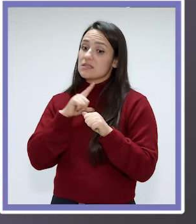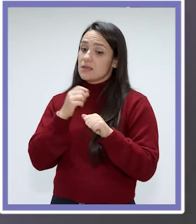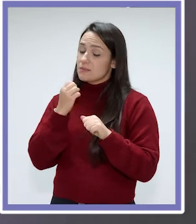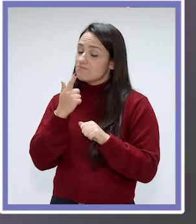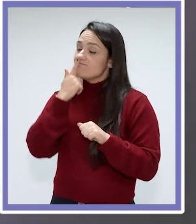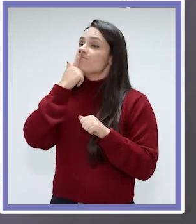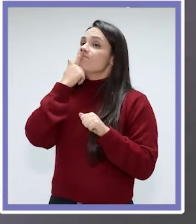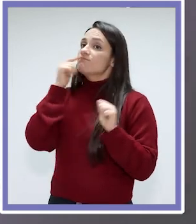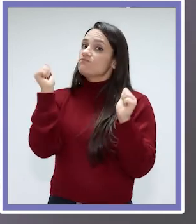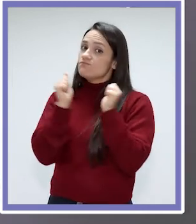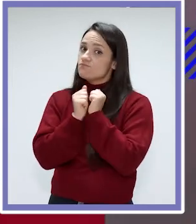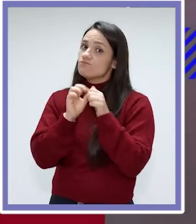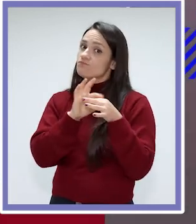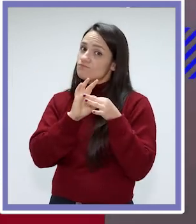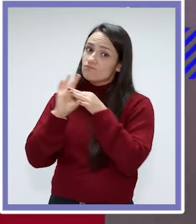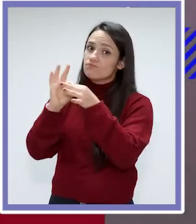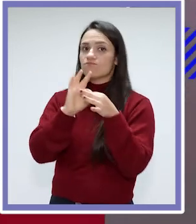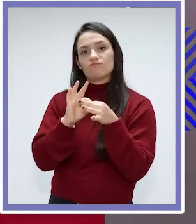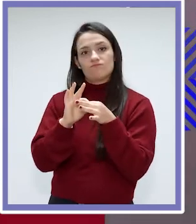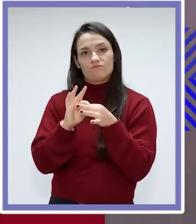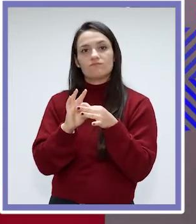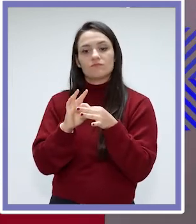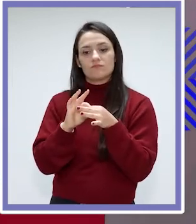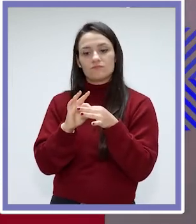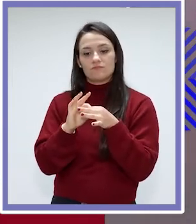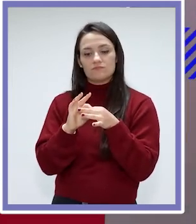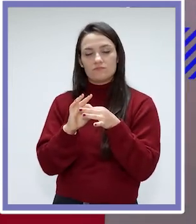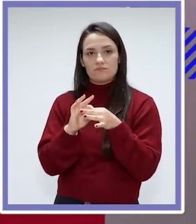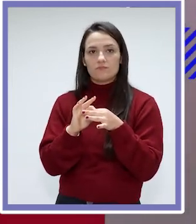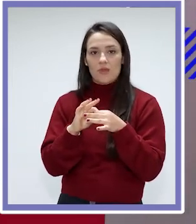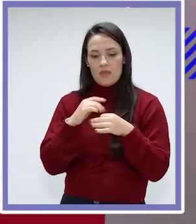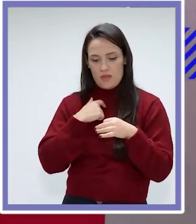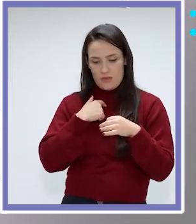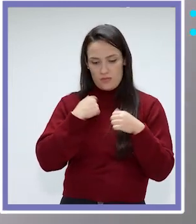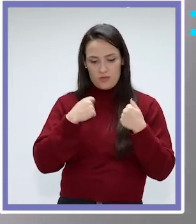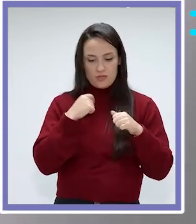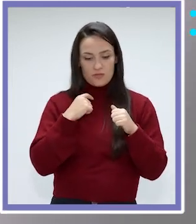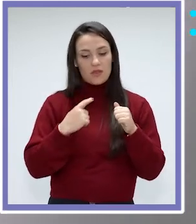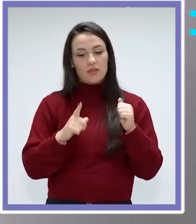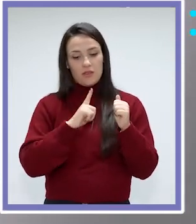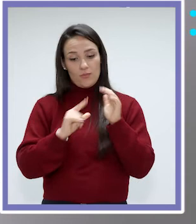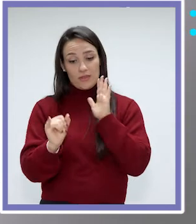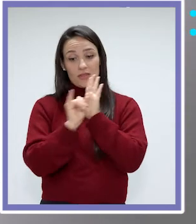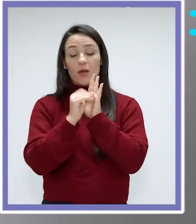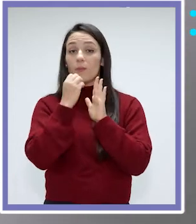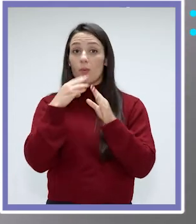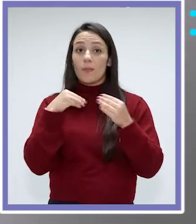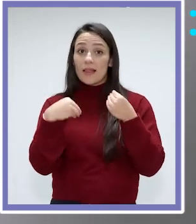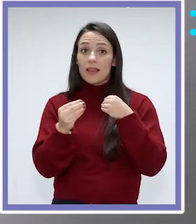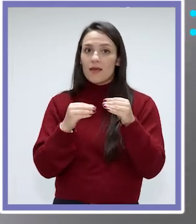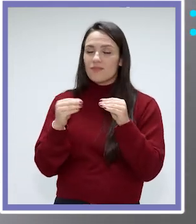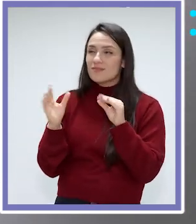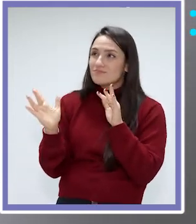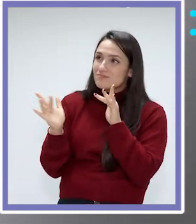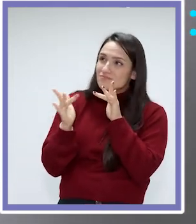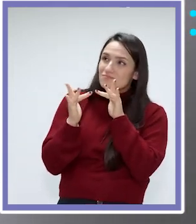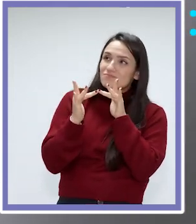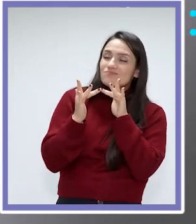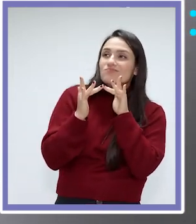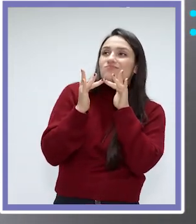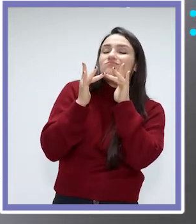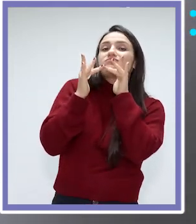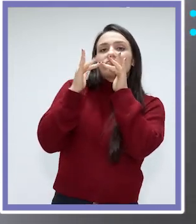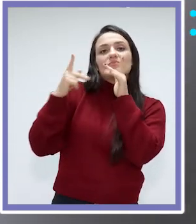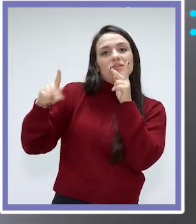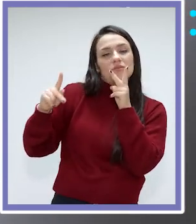ter uma certa identidade, nós aqui com o do Paraguai, o Chile da Argentina, e isso demora um pouco